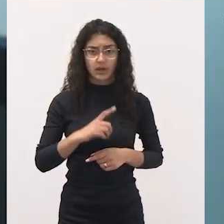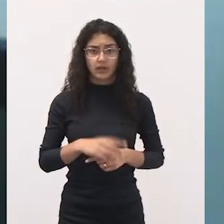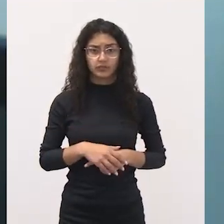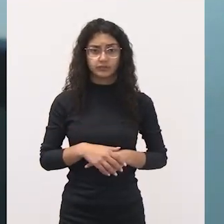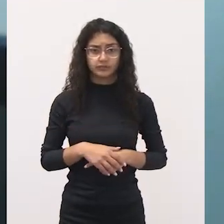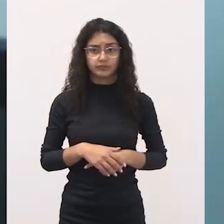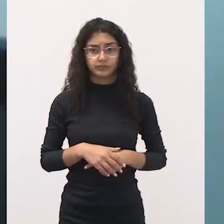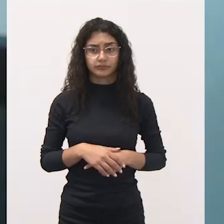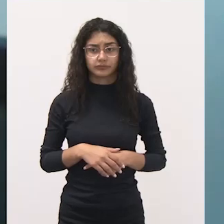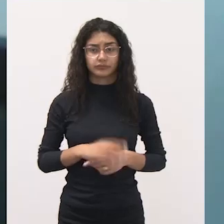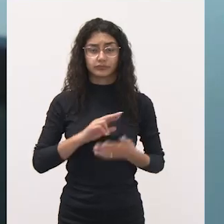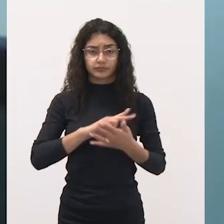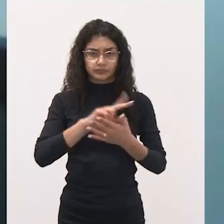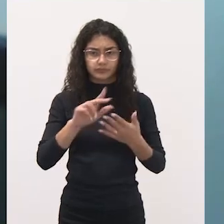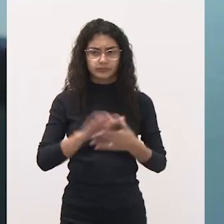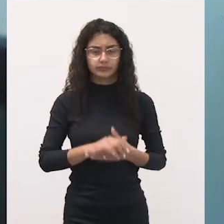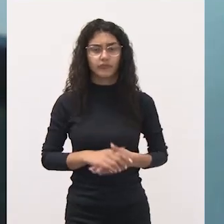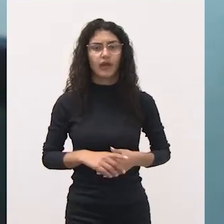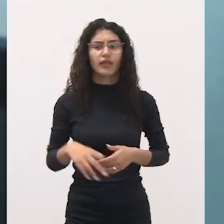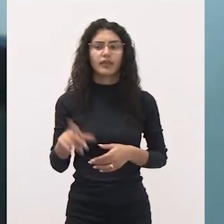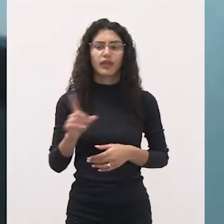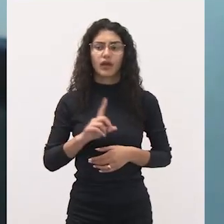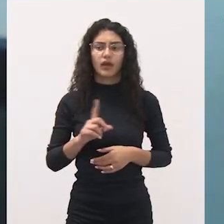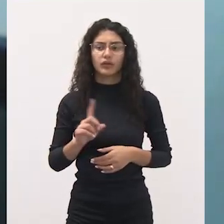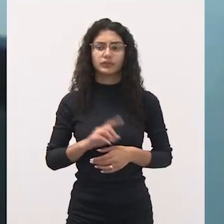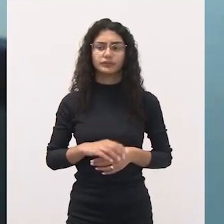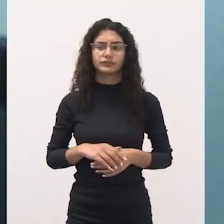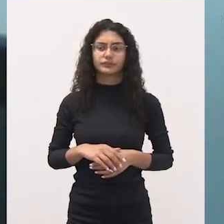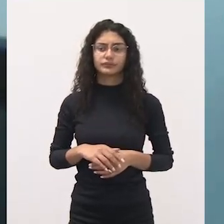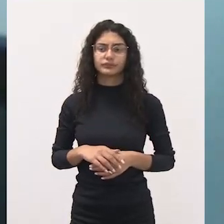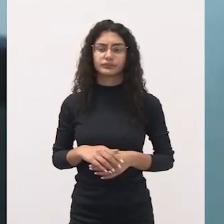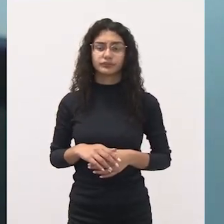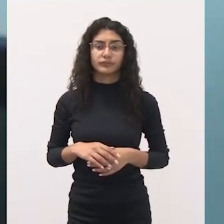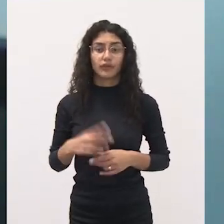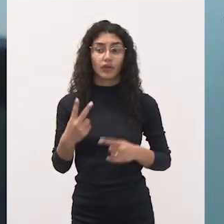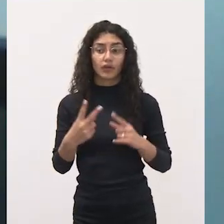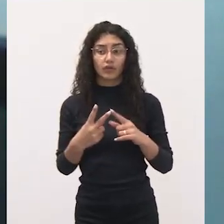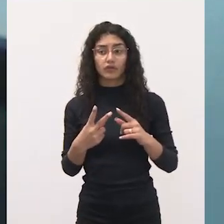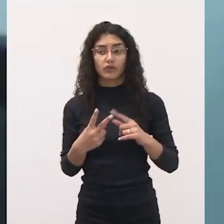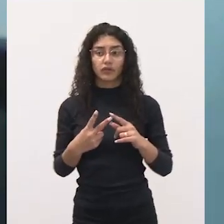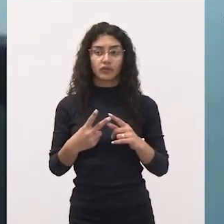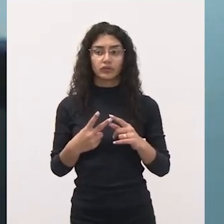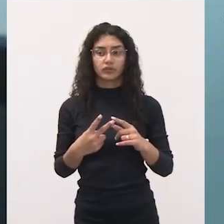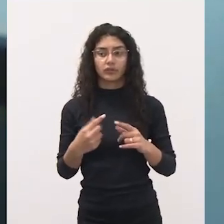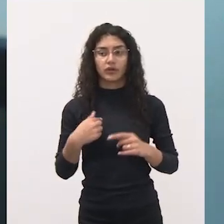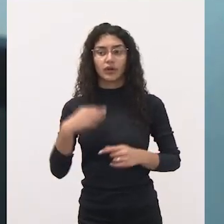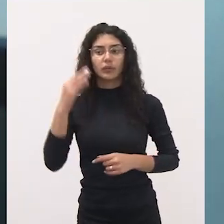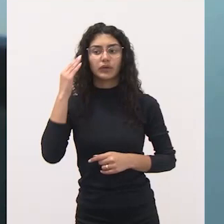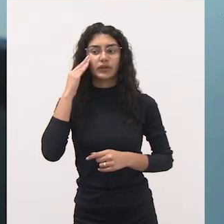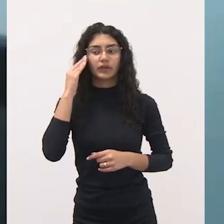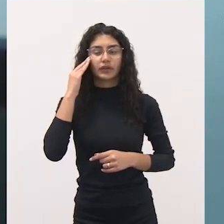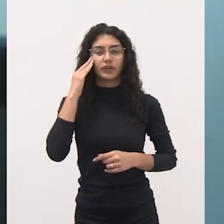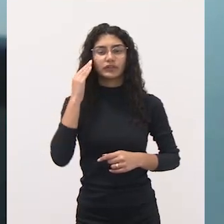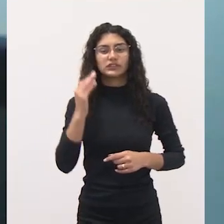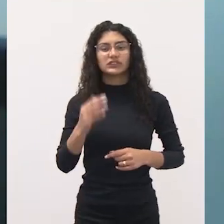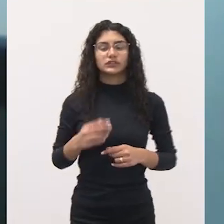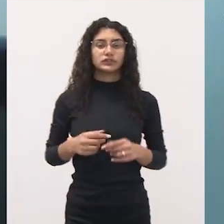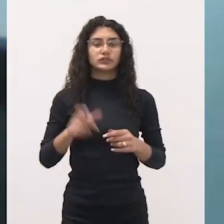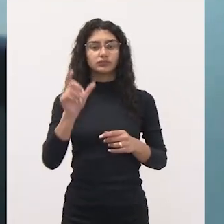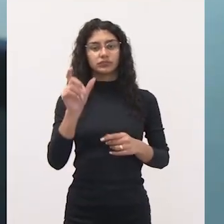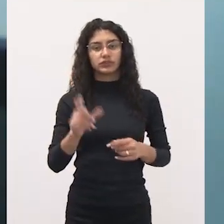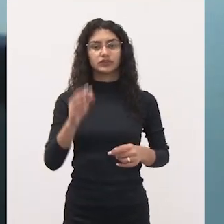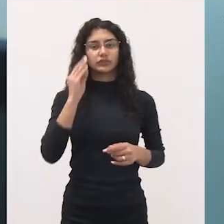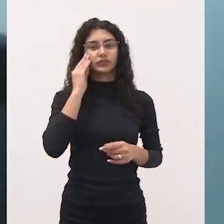tanta patologia? Não, não era isso. No segundo olhar, eu entendi que era um lugar onde as pessoas podiam sair.